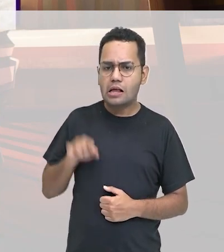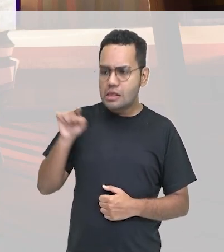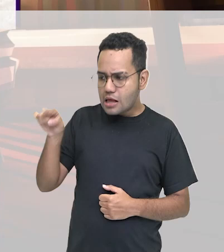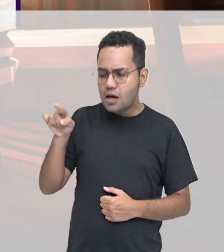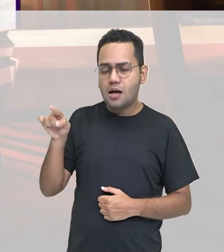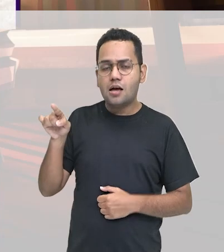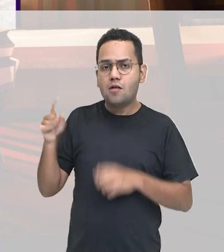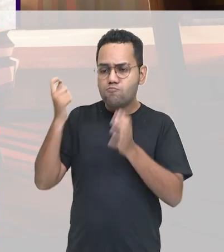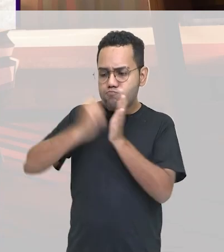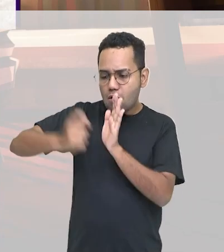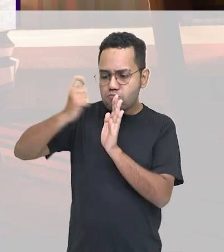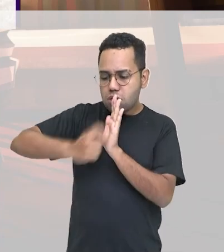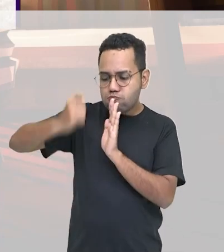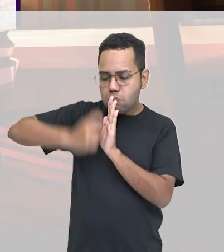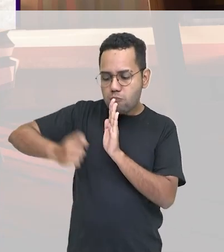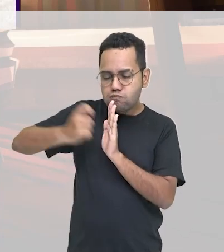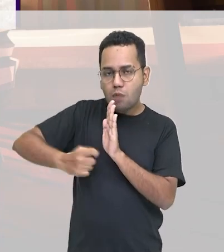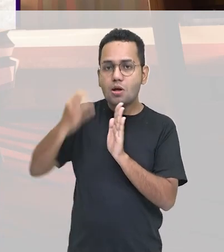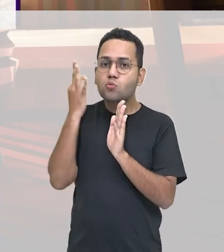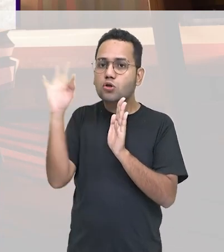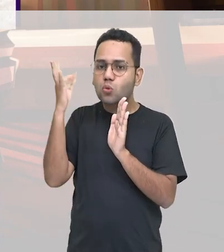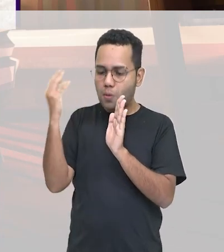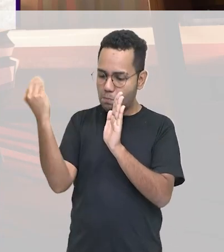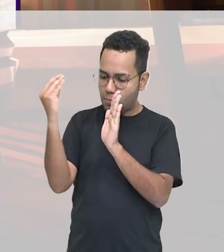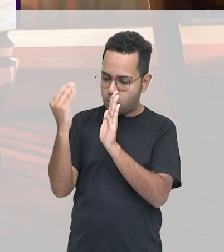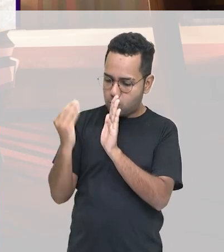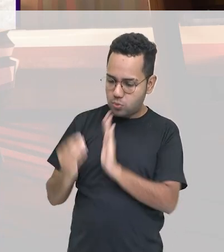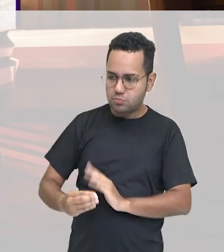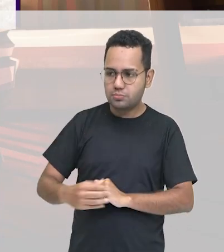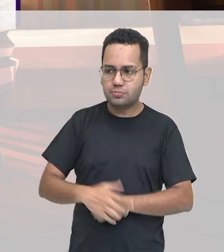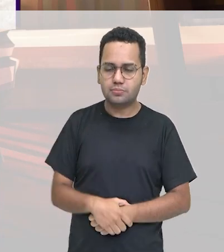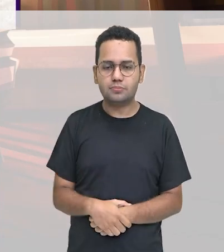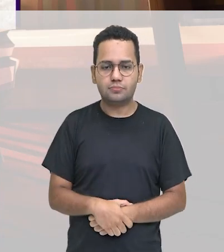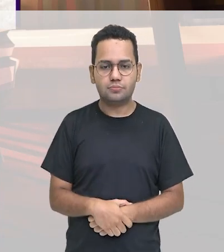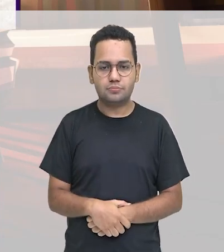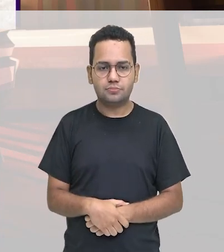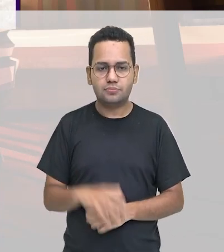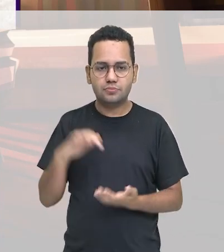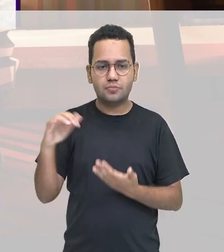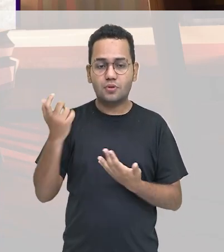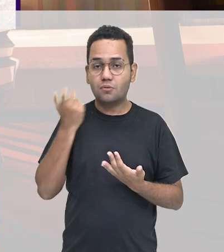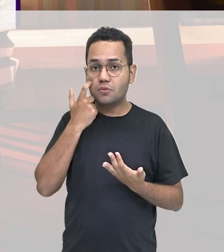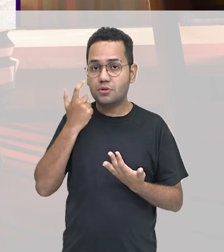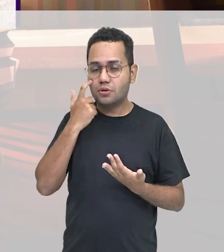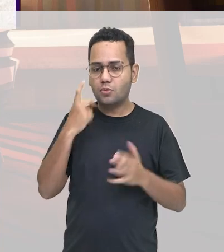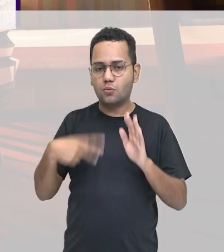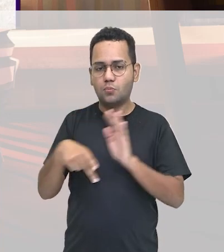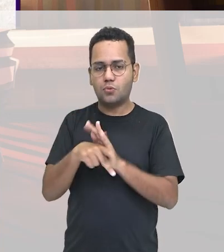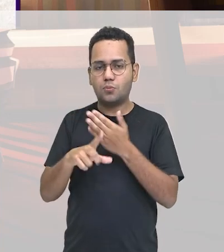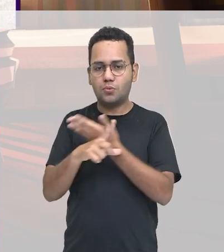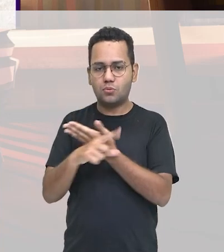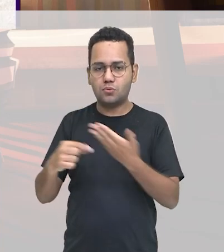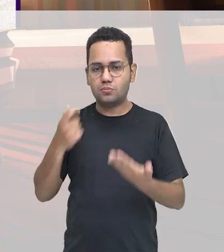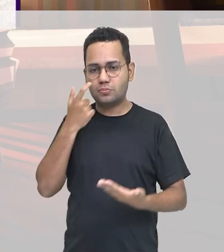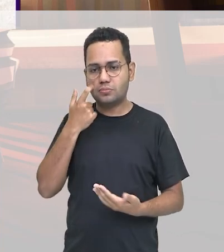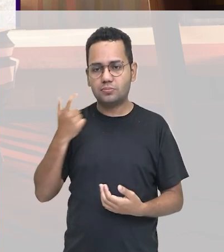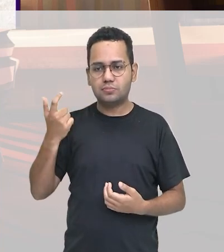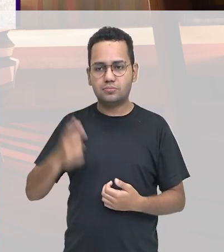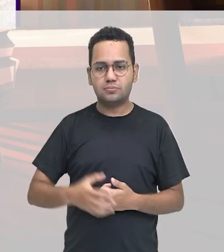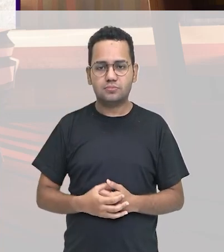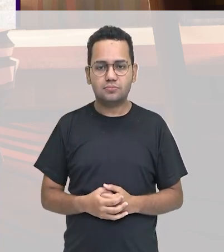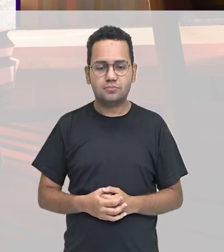ideia. E de forma bem simples, nós vamos trazer para vocês que Charles White Mills diz